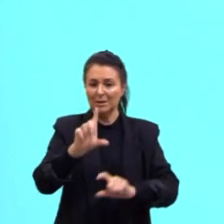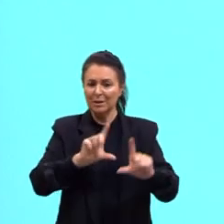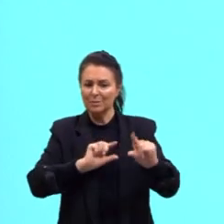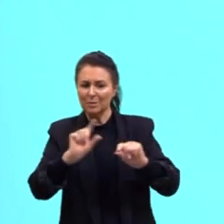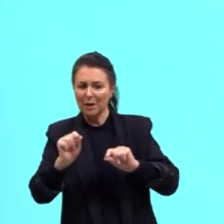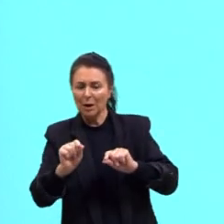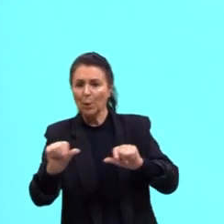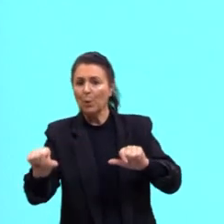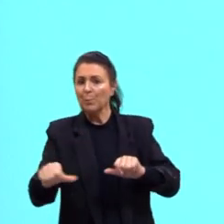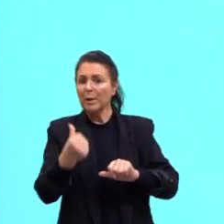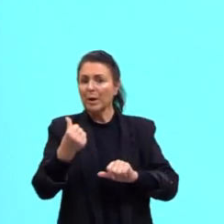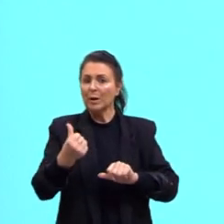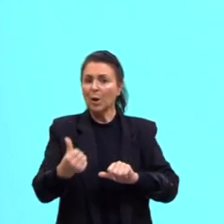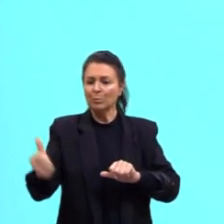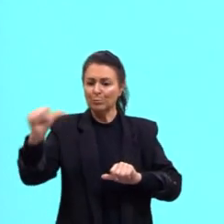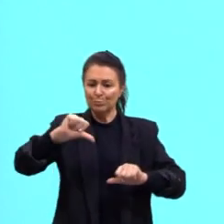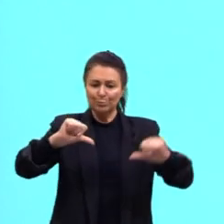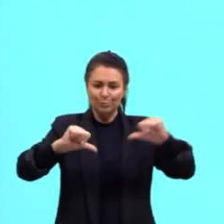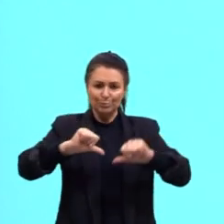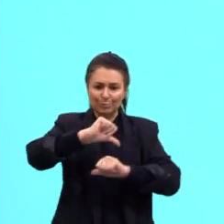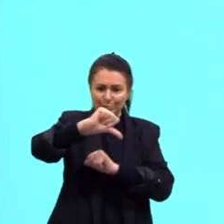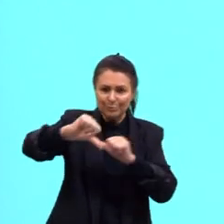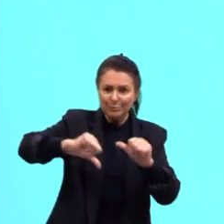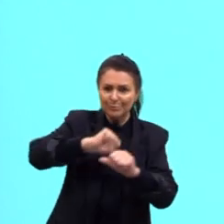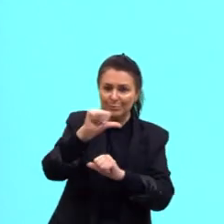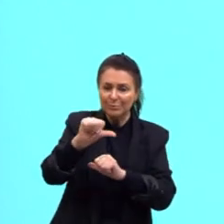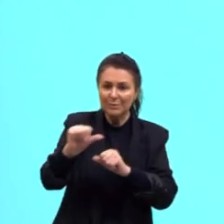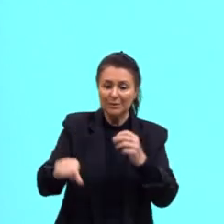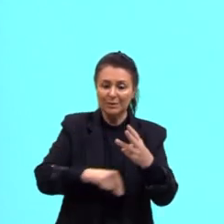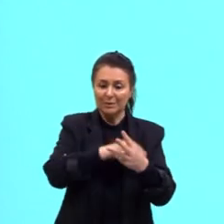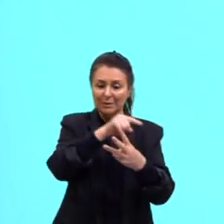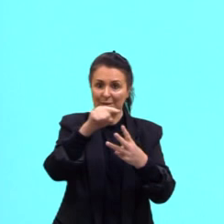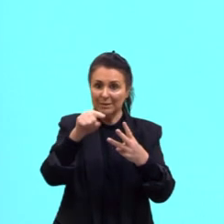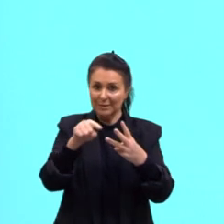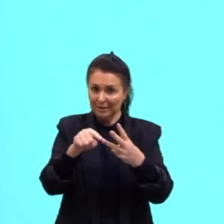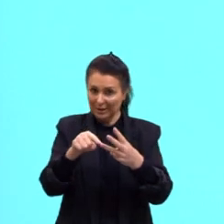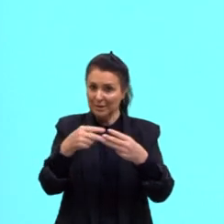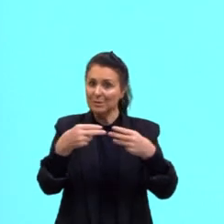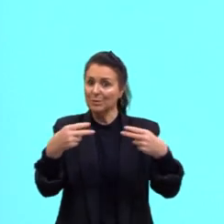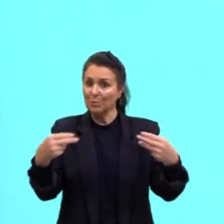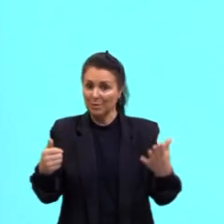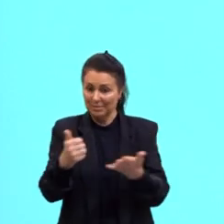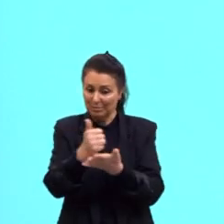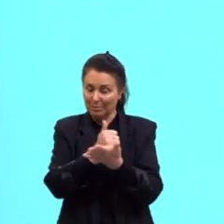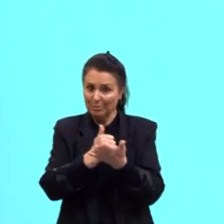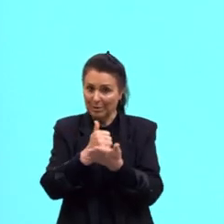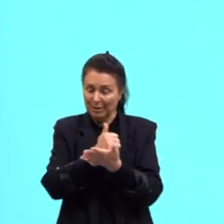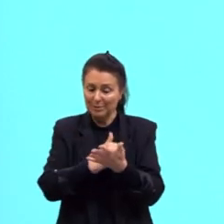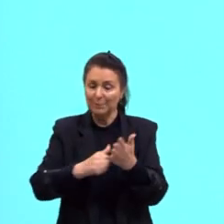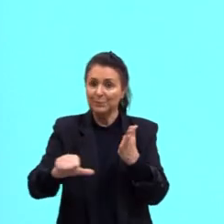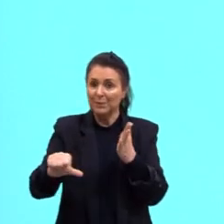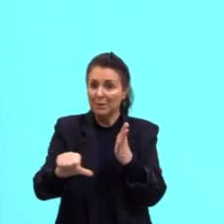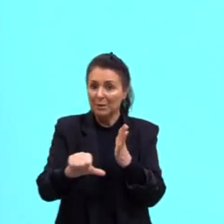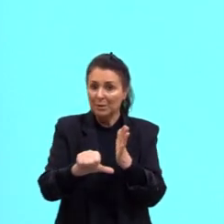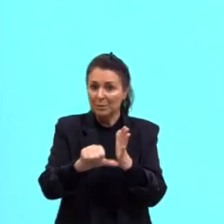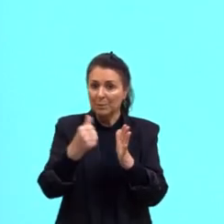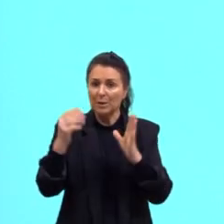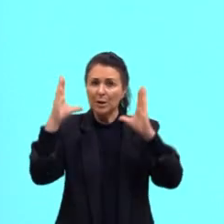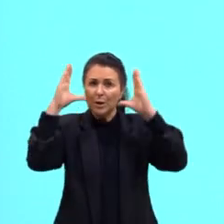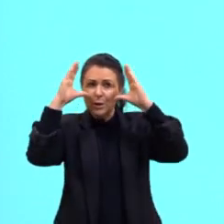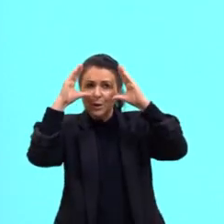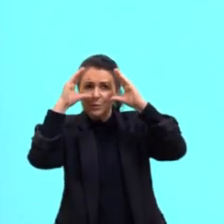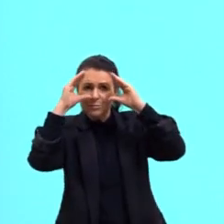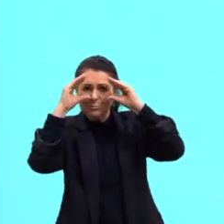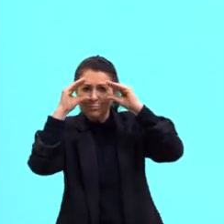escolha do melhor reagente para esse fim se baseia em três principais aspectos primeiro e quantos cor